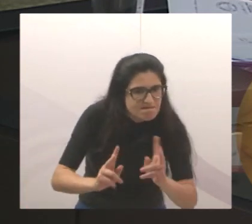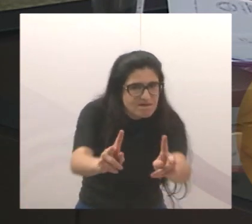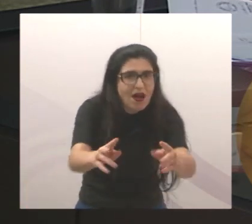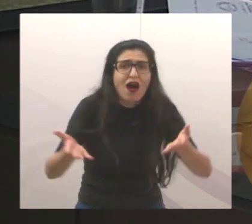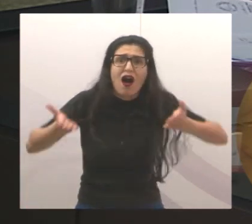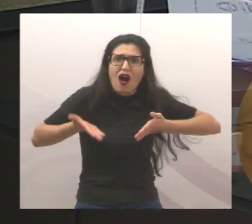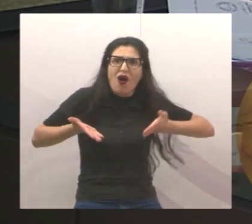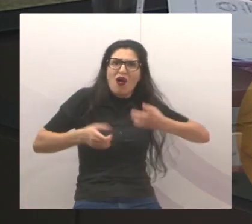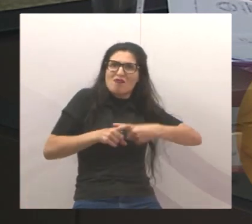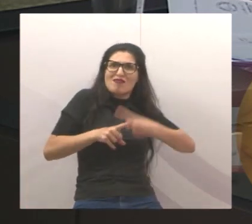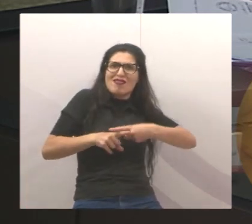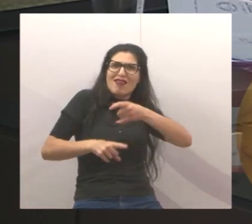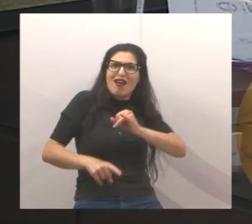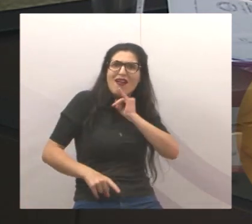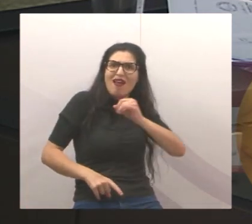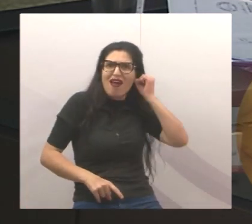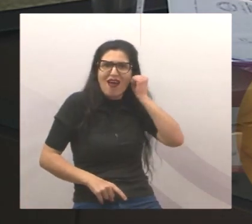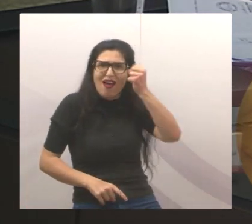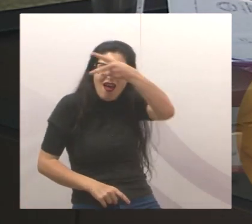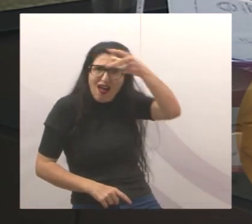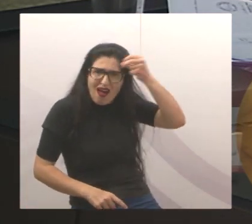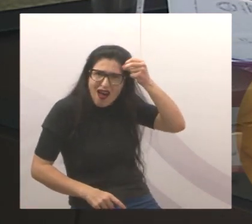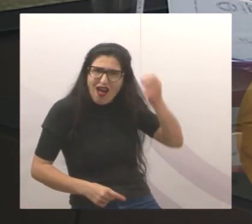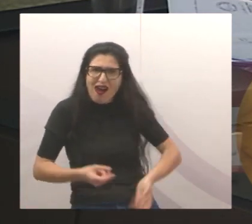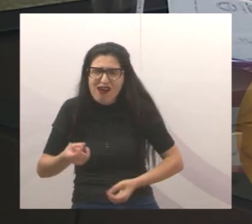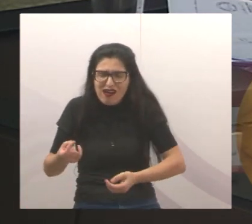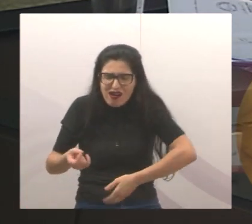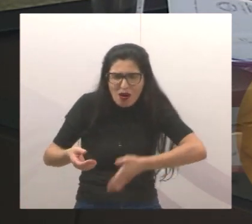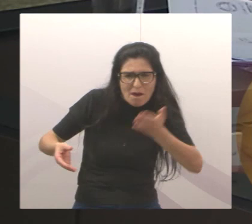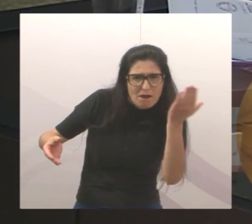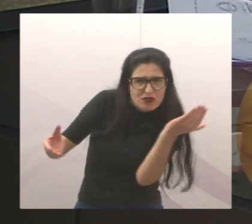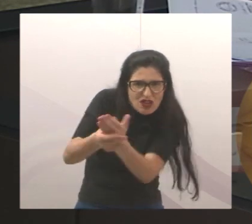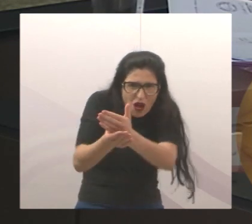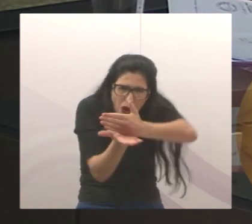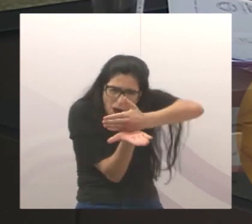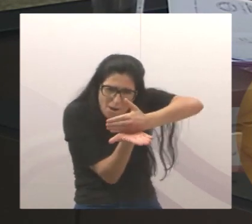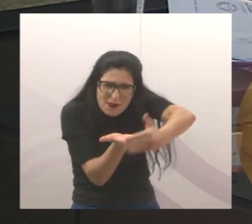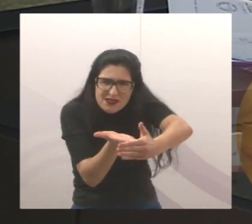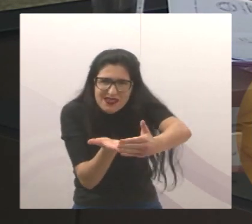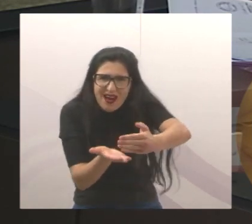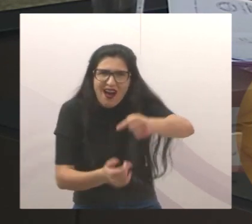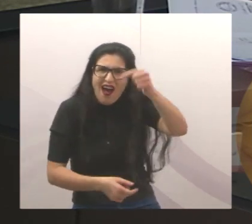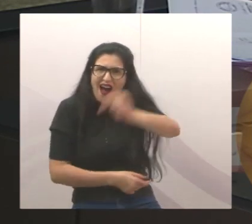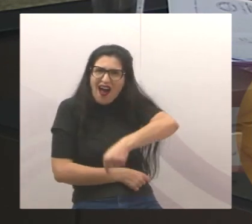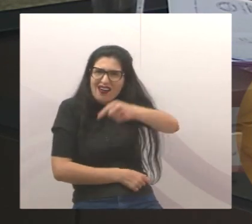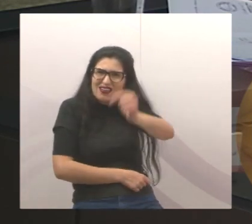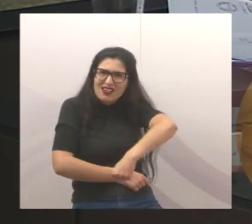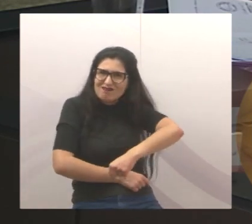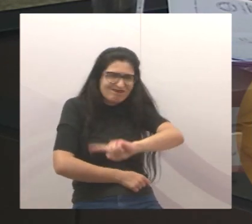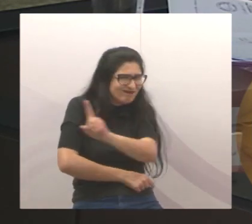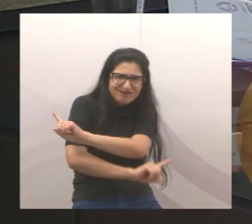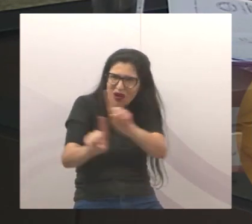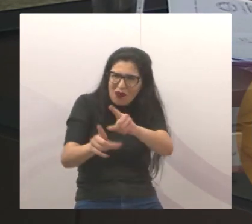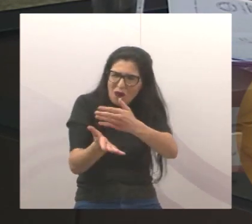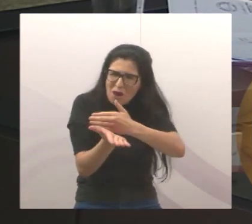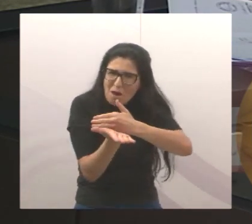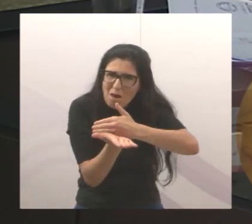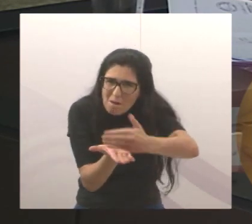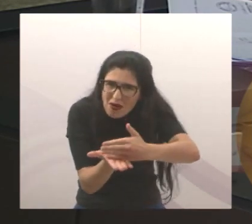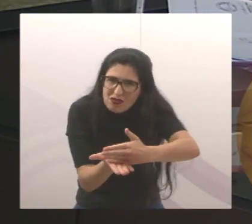nem abertura de comissão processante essa casa apresentou. Eu fico indignado. Por quê?